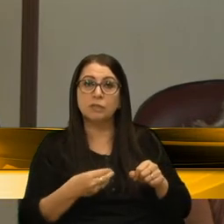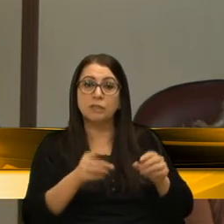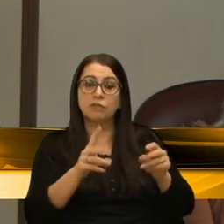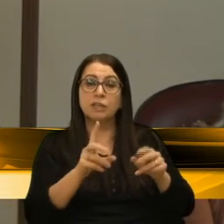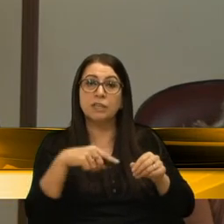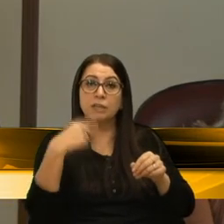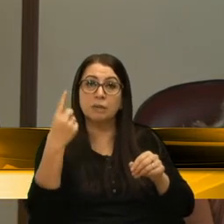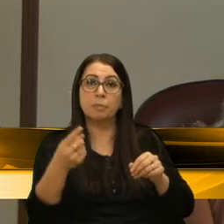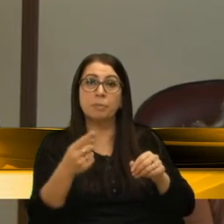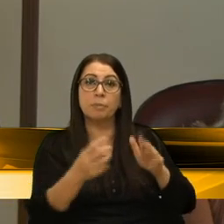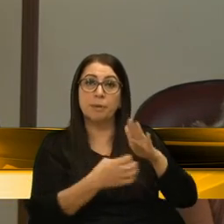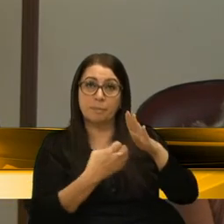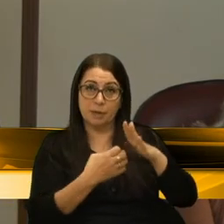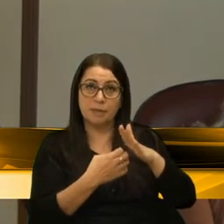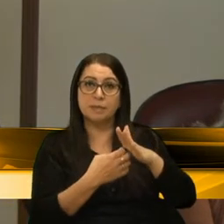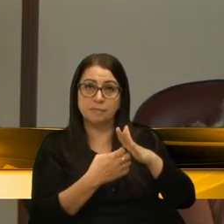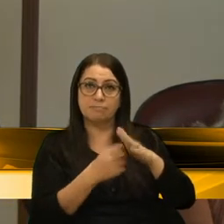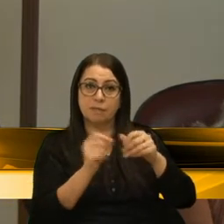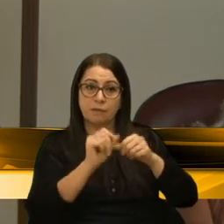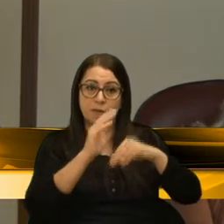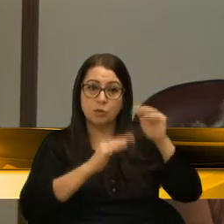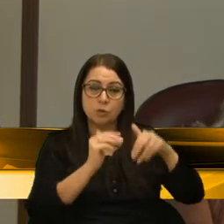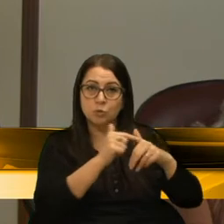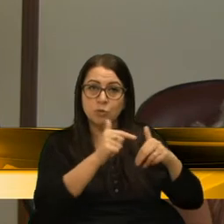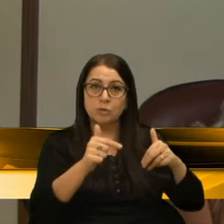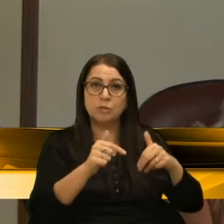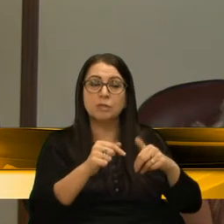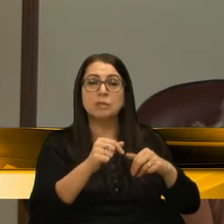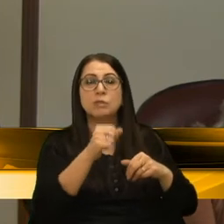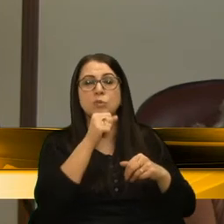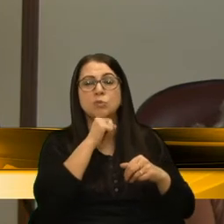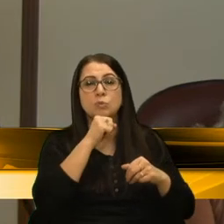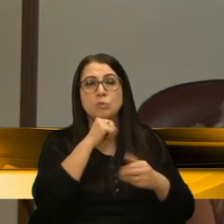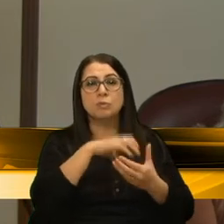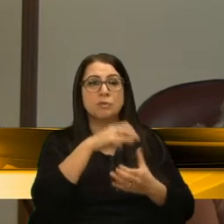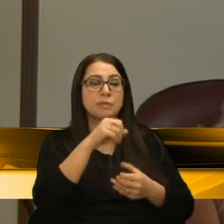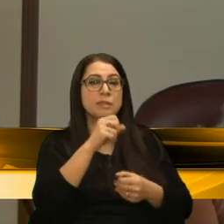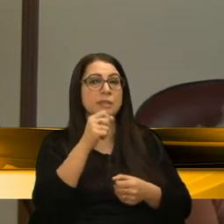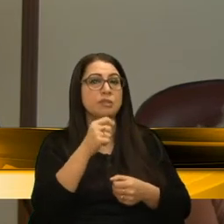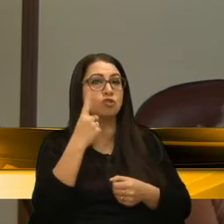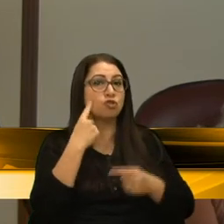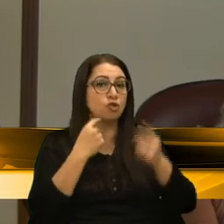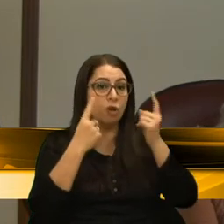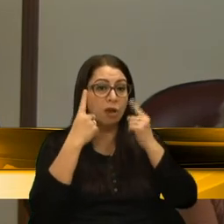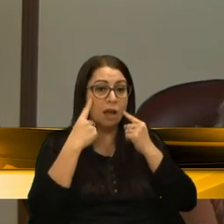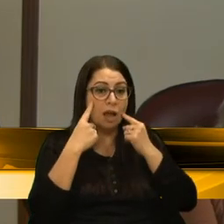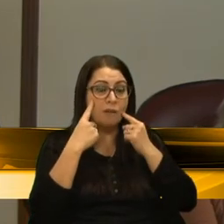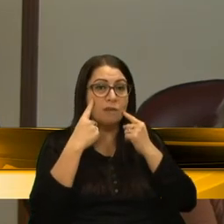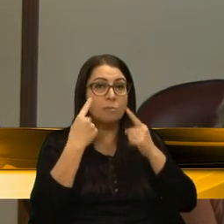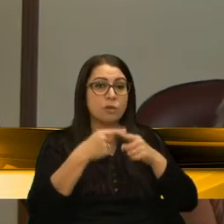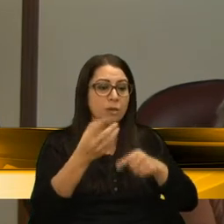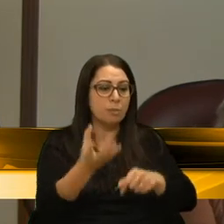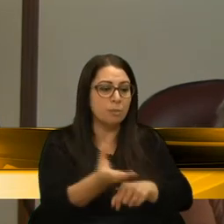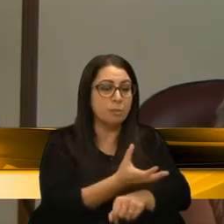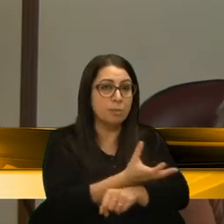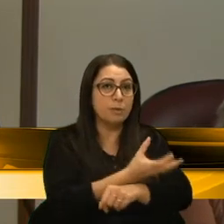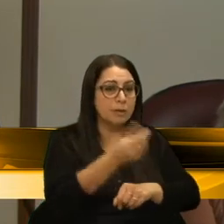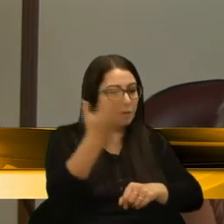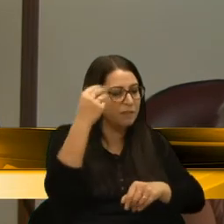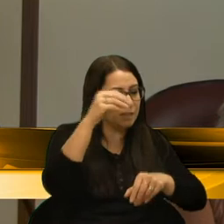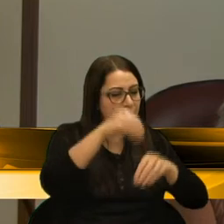uma urbanizadora, e esse senhor de idade, ele chorava vendo a máquina derrubar os arvoredos que ele havia plantado com tanto